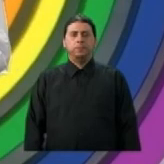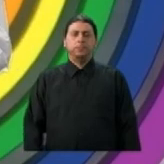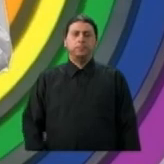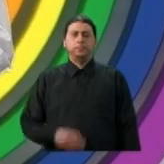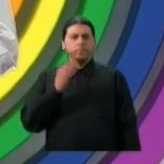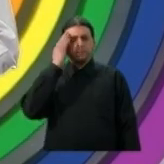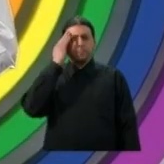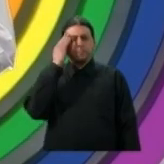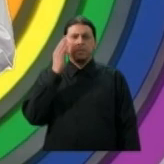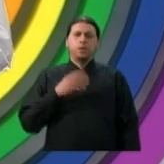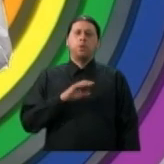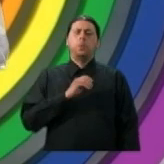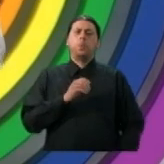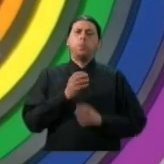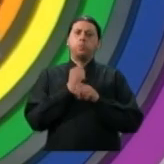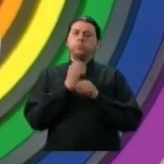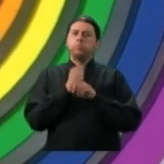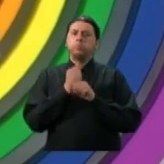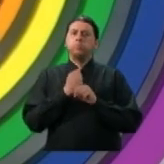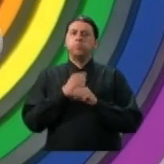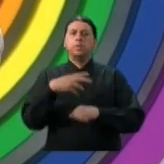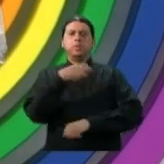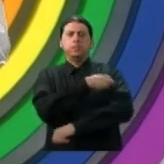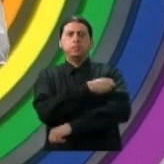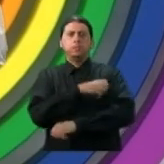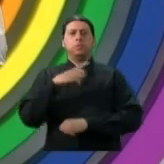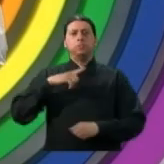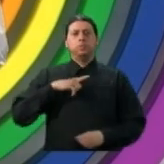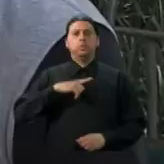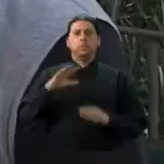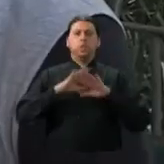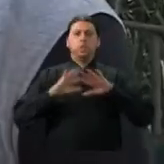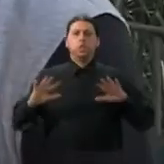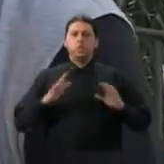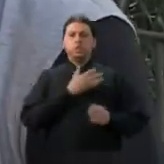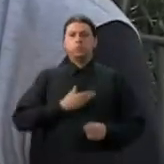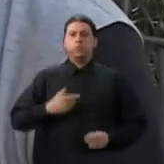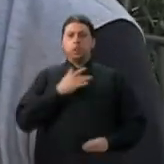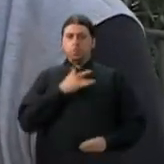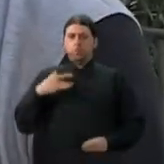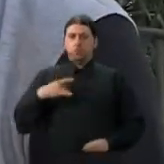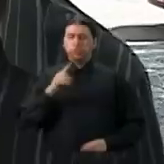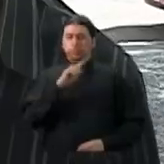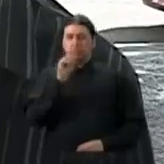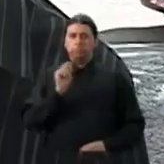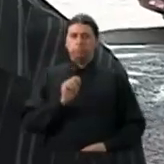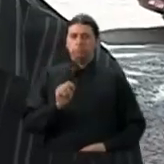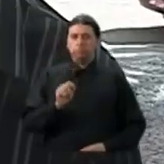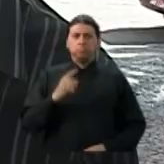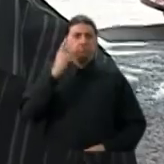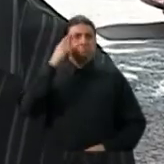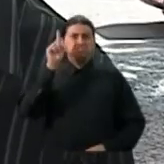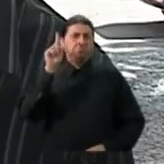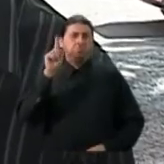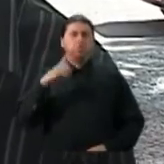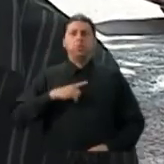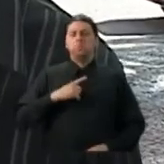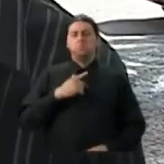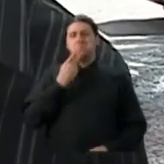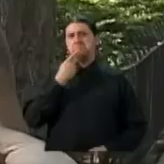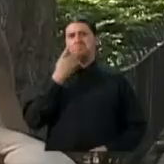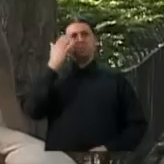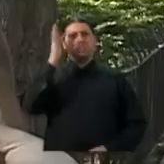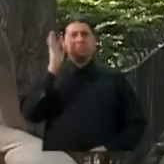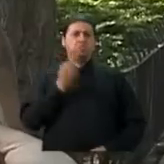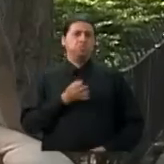Você sabe quantas vacinas existem na rede pública de saúde? Não tenho ideia. Nesse momento, eu não sei dizer